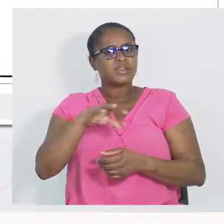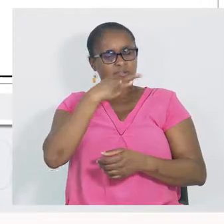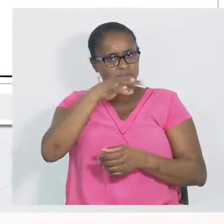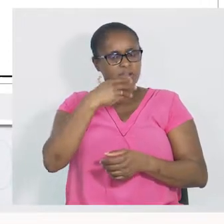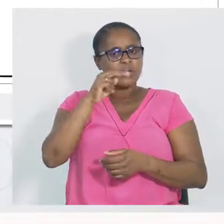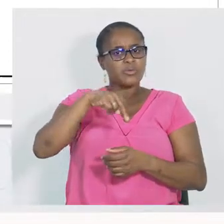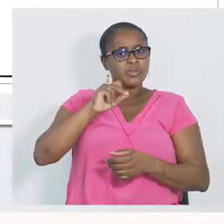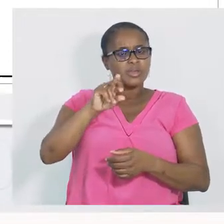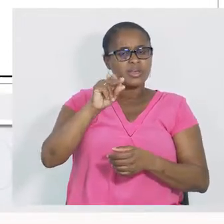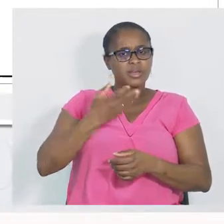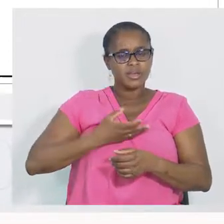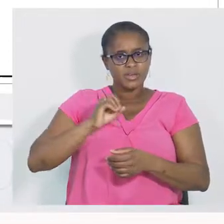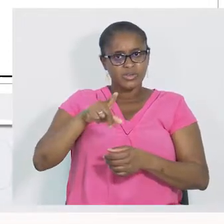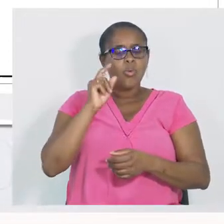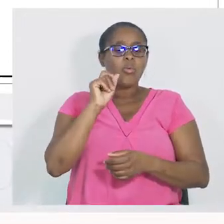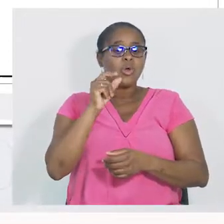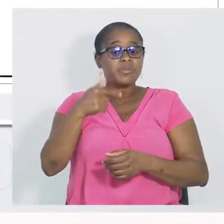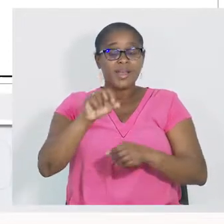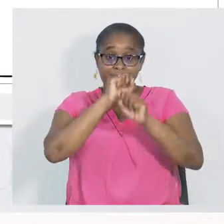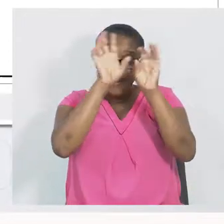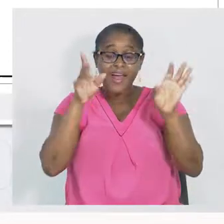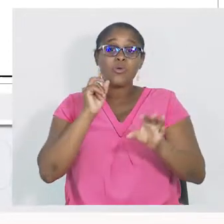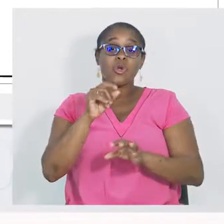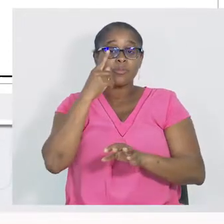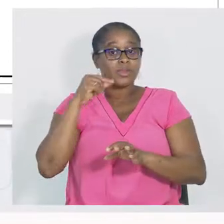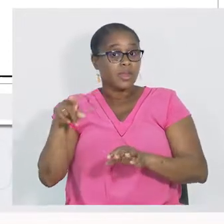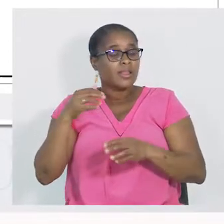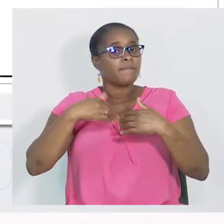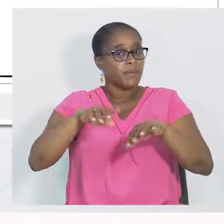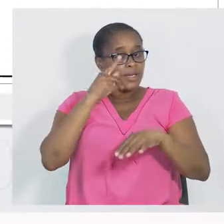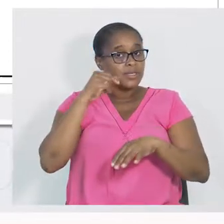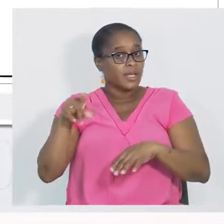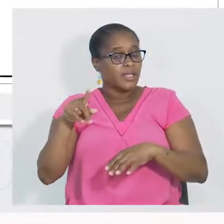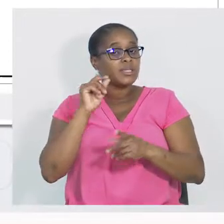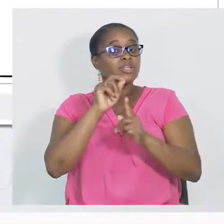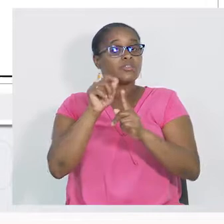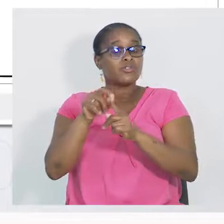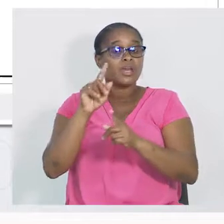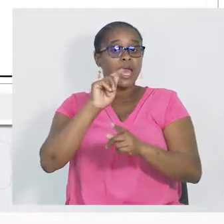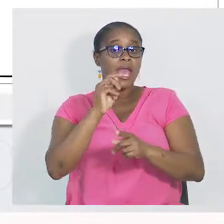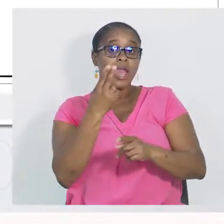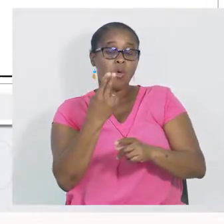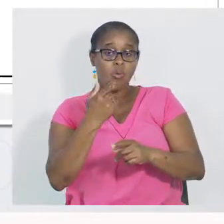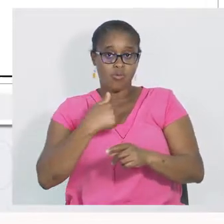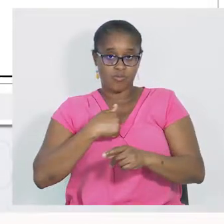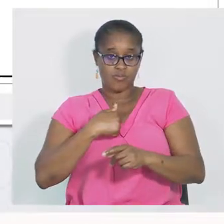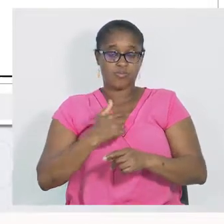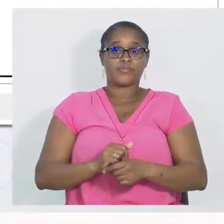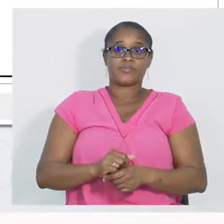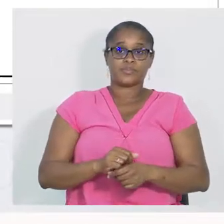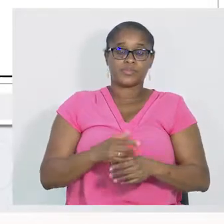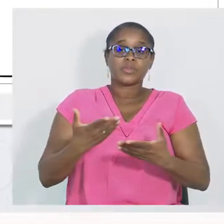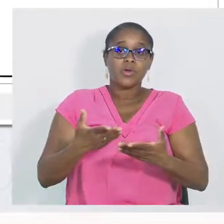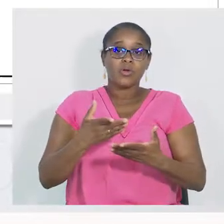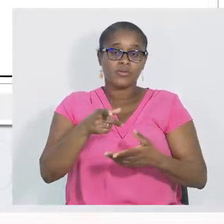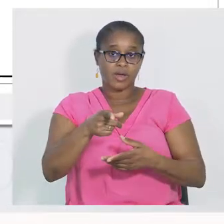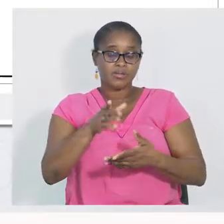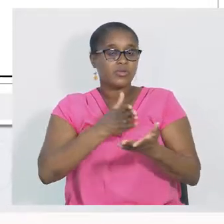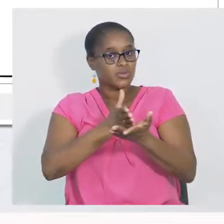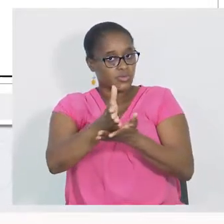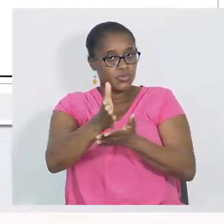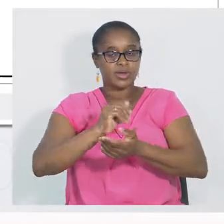meninos todos já conhecem um texto narrativo, as partes que compõem um texto narrativo. Isso é muito interessante, não é?